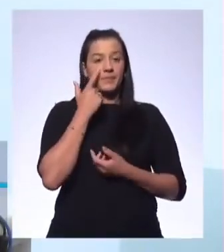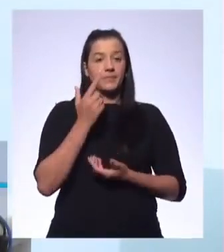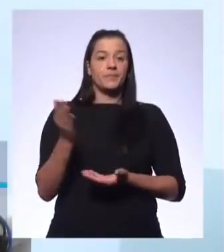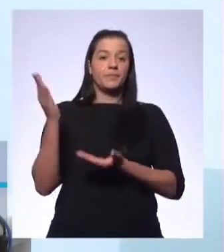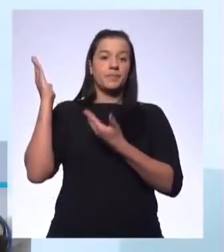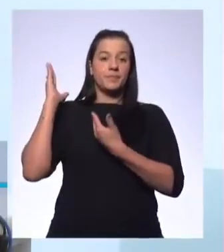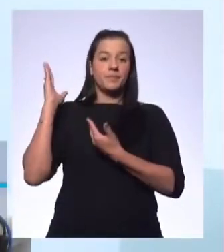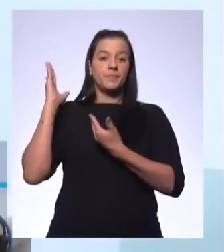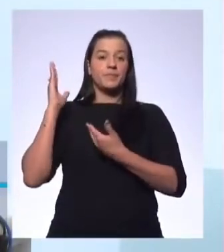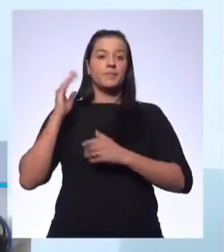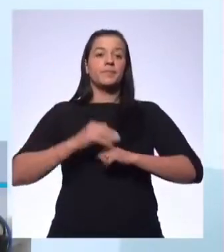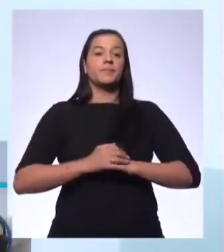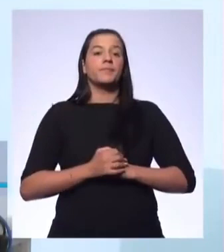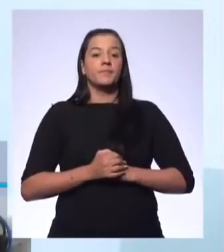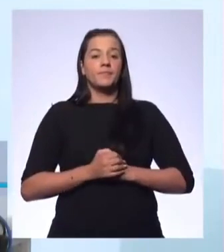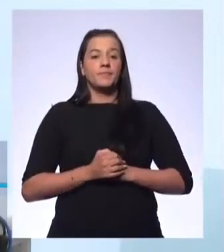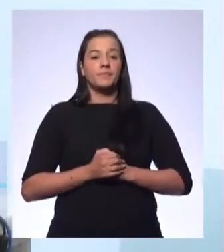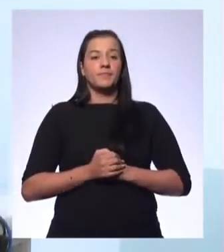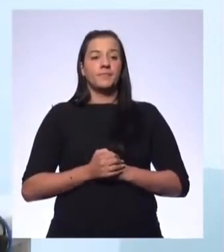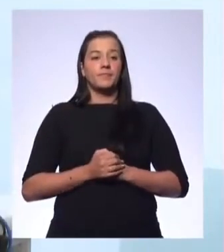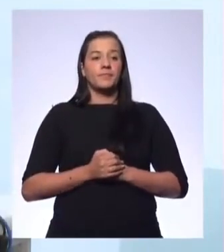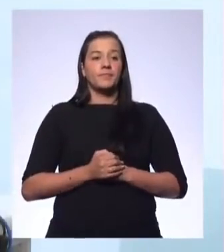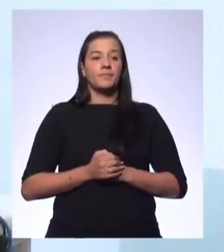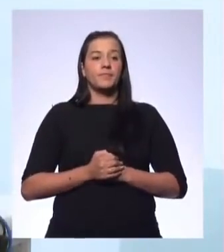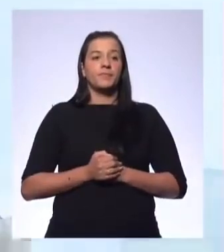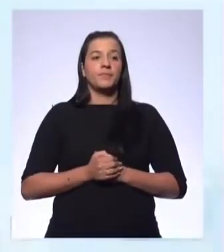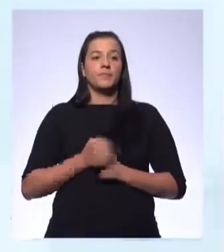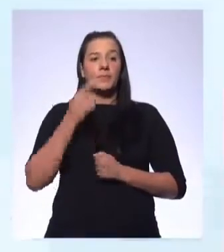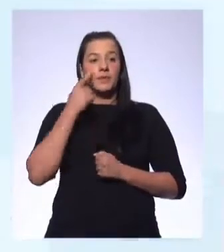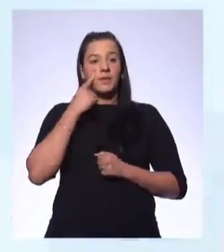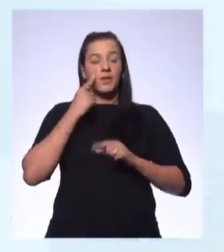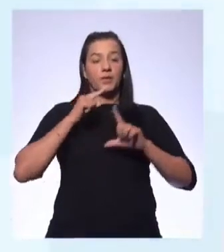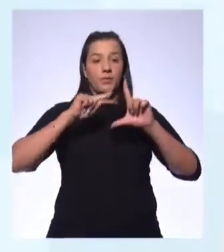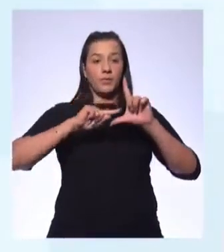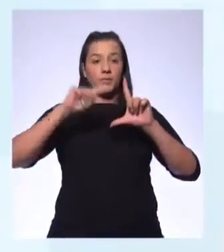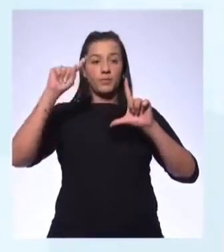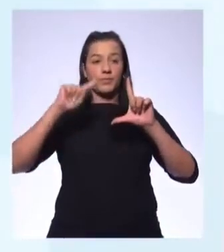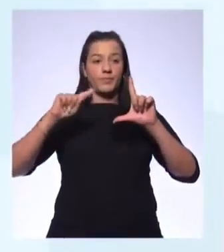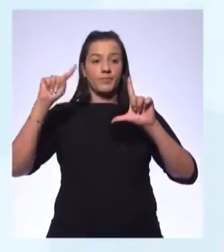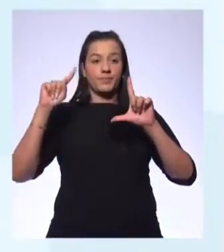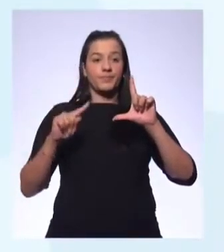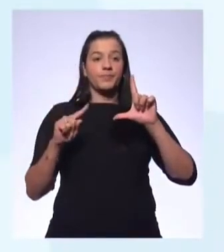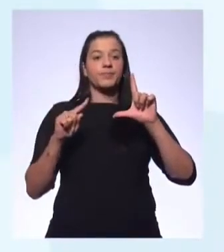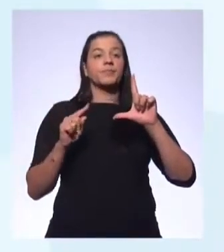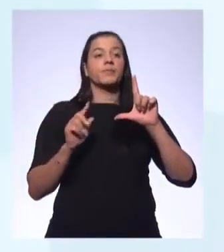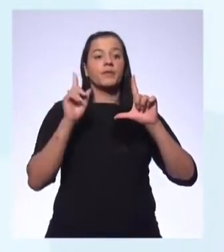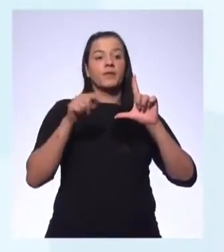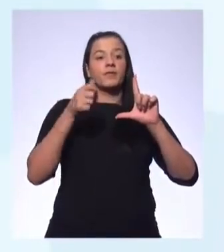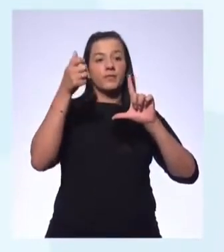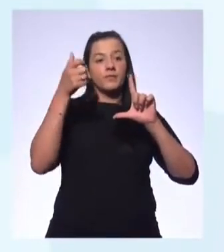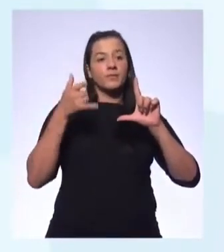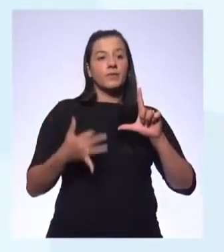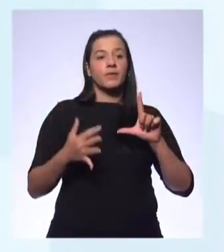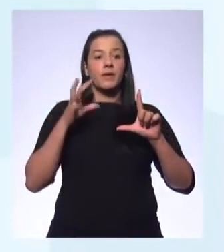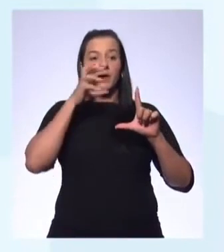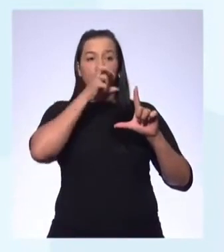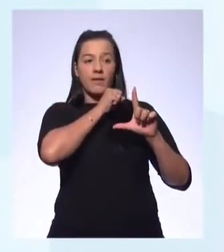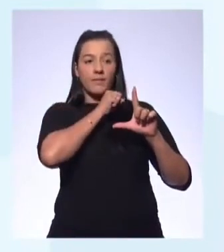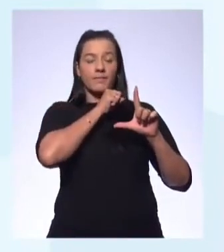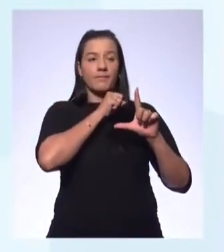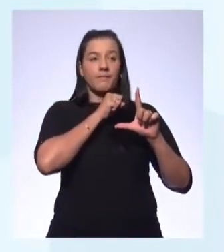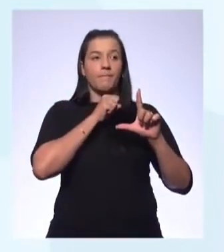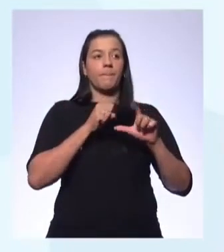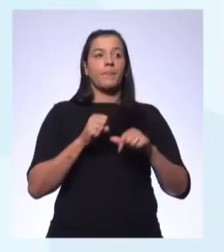dar uma olhadinha aí na nossa próxima tela, onde vai aparecer um gráfico para vocês. Esse gráfico eu vou explicar rapidamente como ele